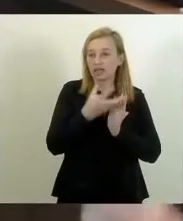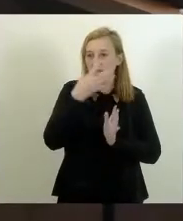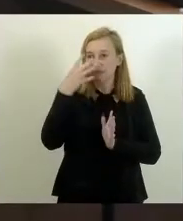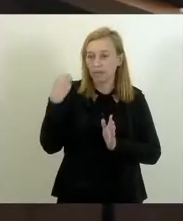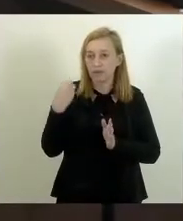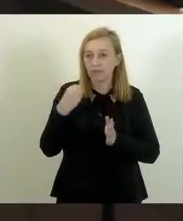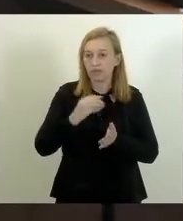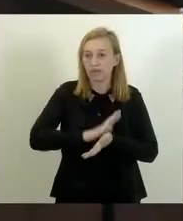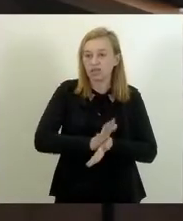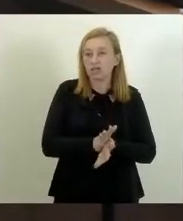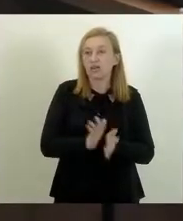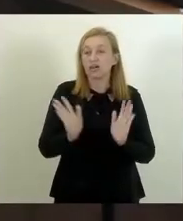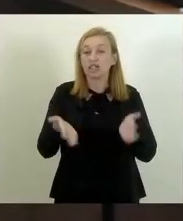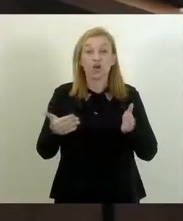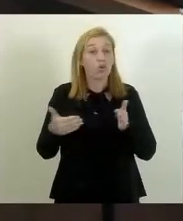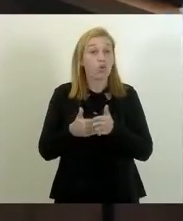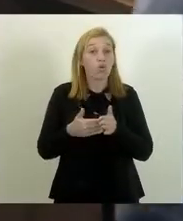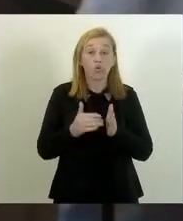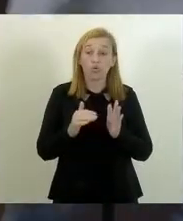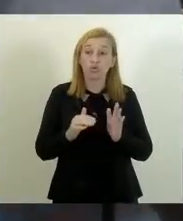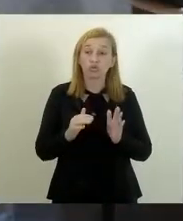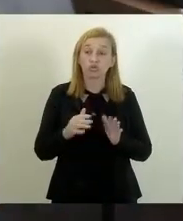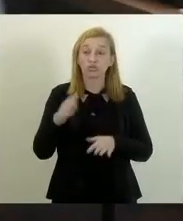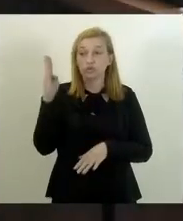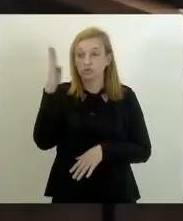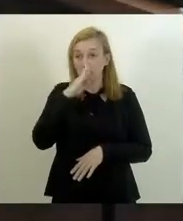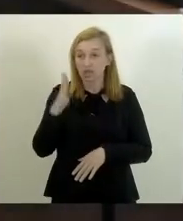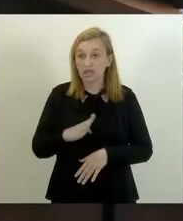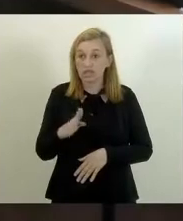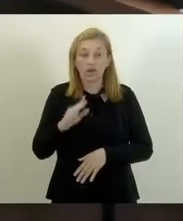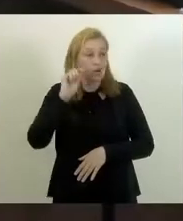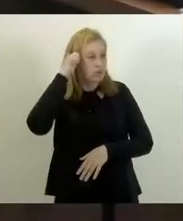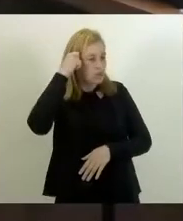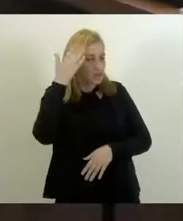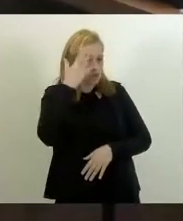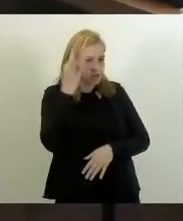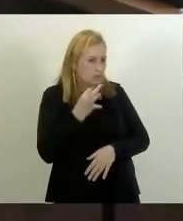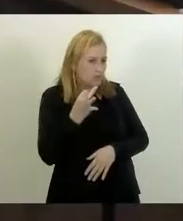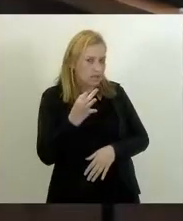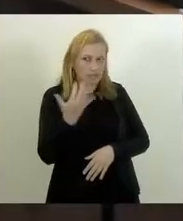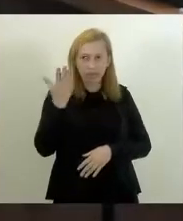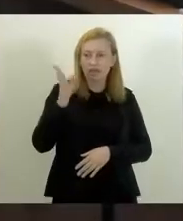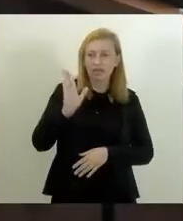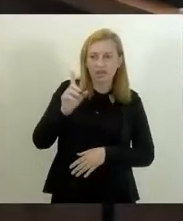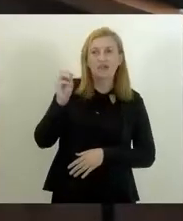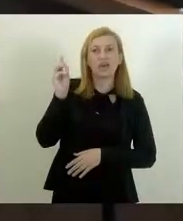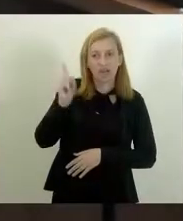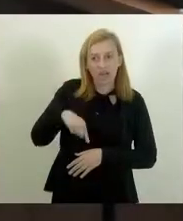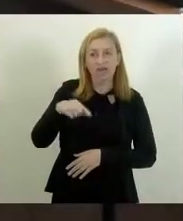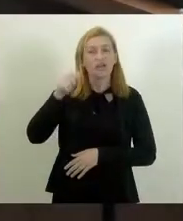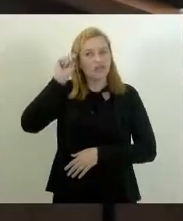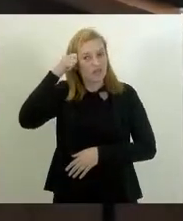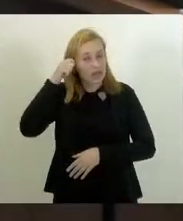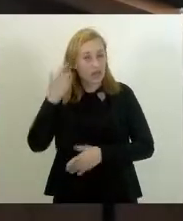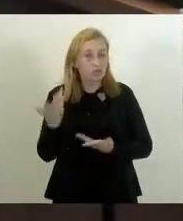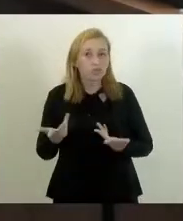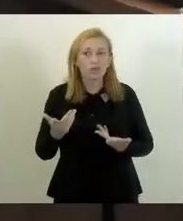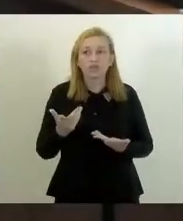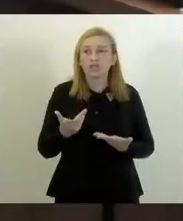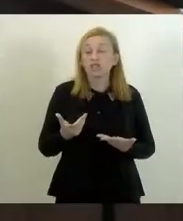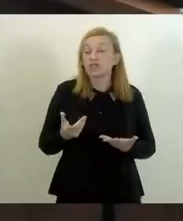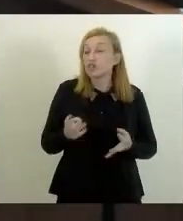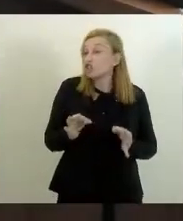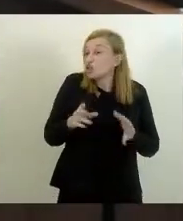racial no Brasil até hoje, com negros que muitas vezes não sabem que são negros, com negros que muitas vezes fazem